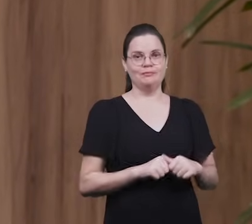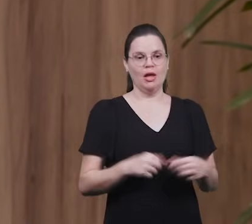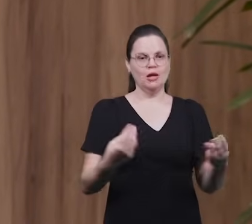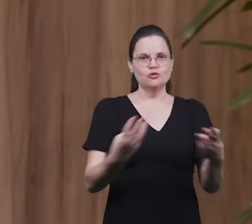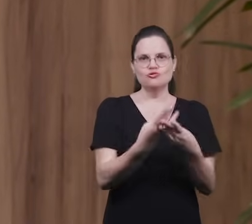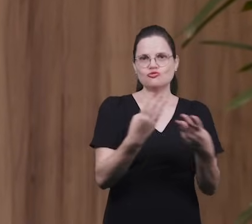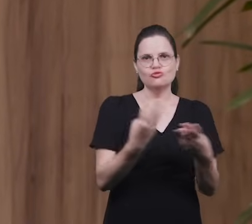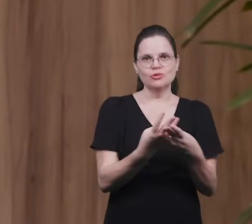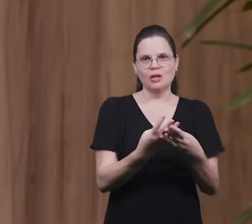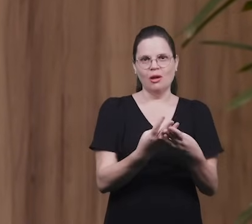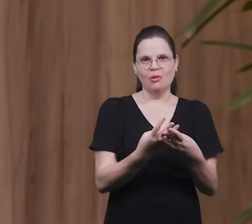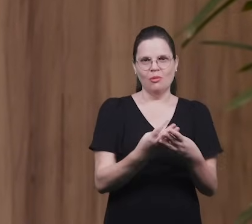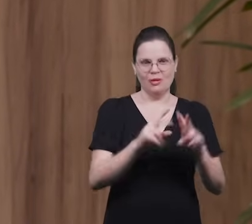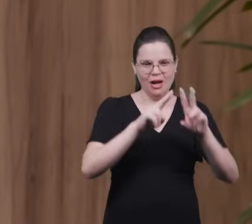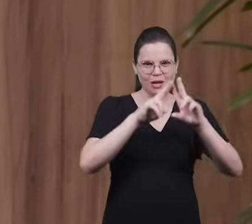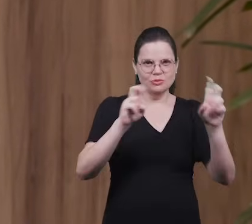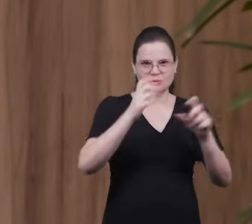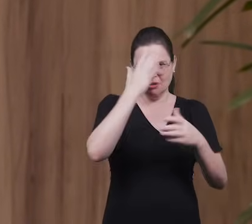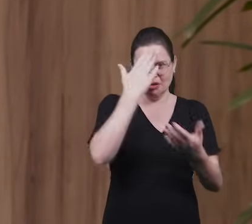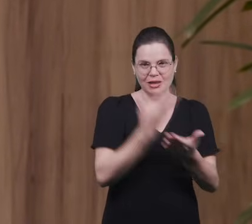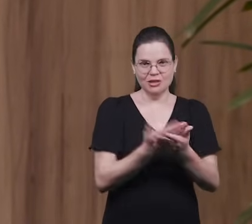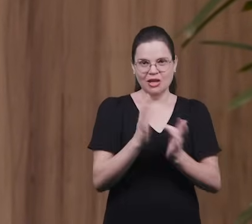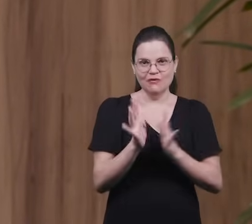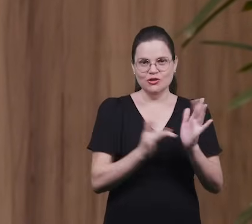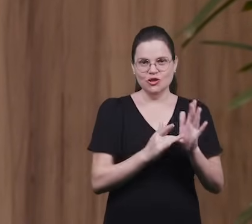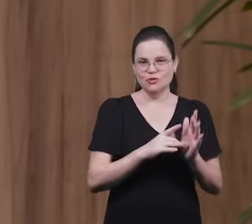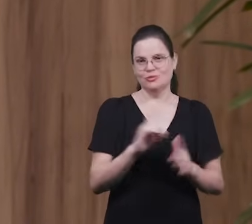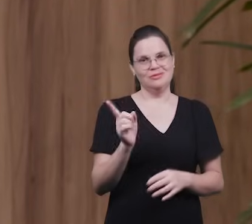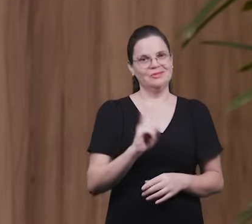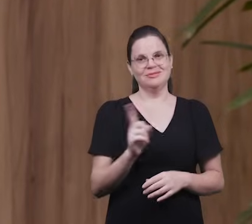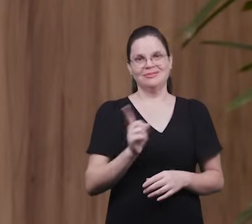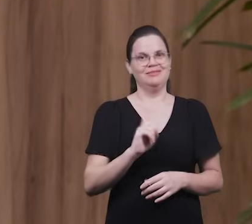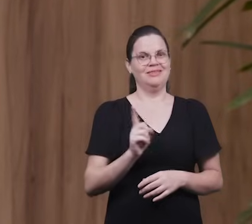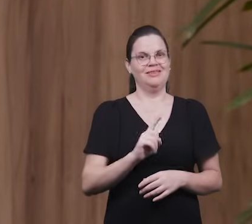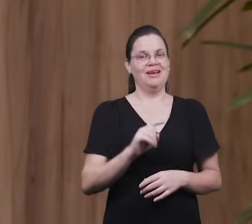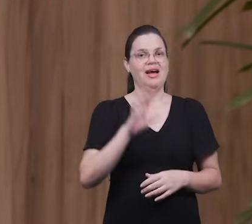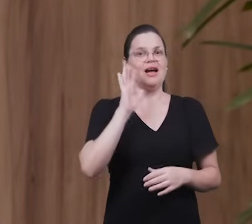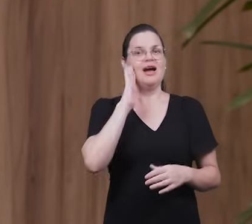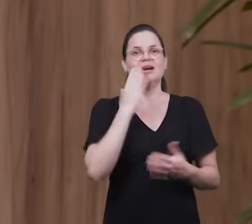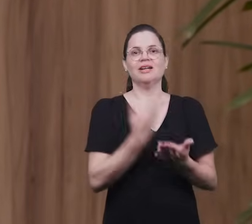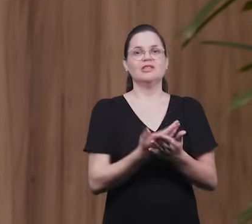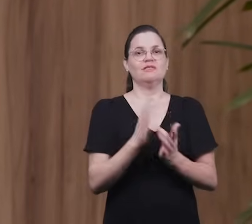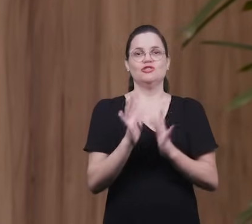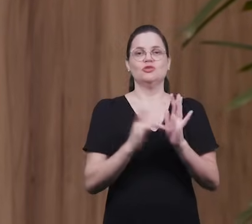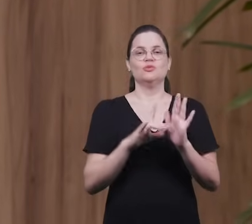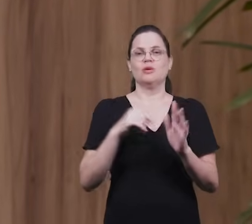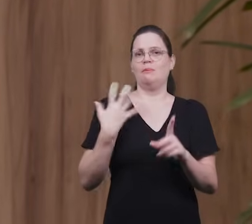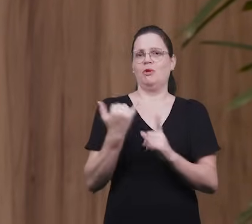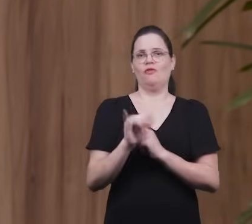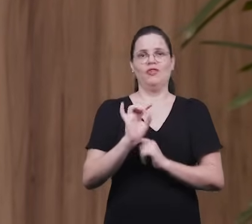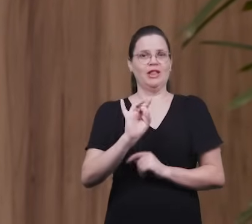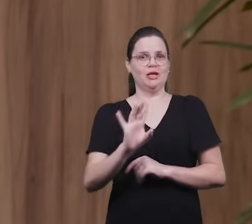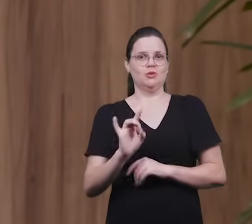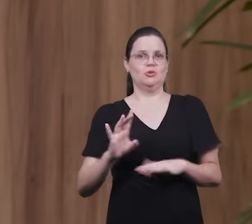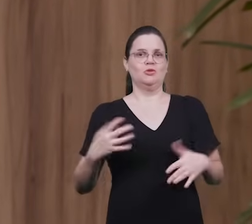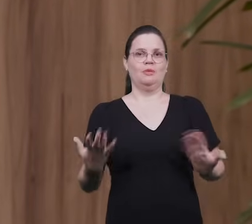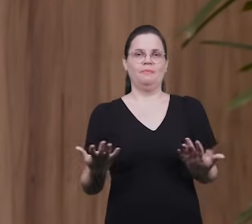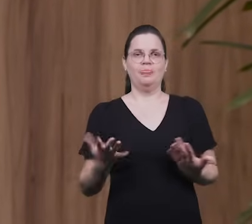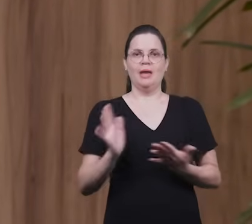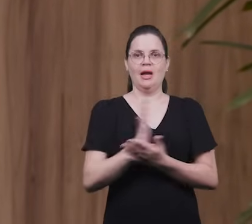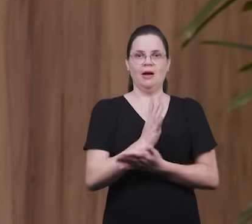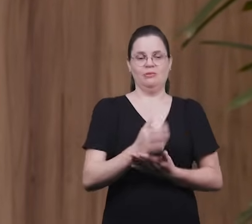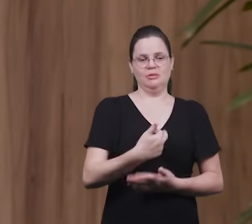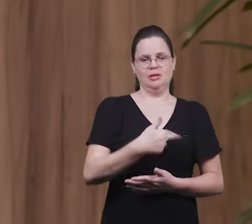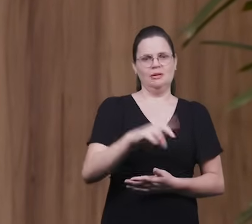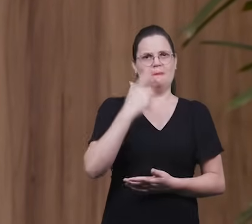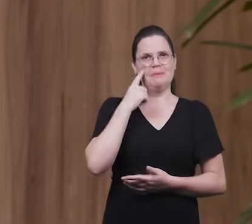que Jesus era o Salvador e o Messias, acreditava que Jesus era mais um profeta, ou alguns até